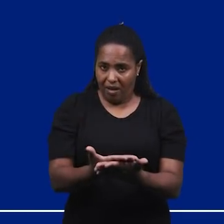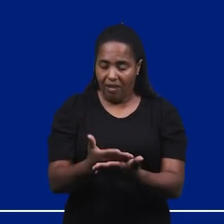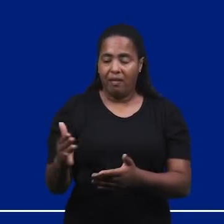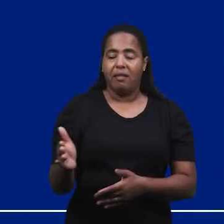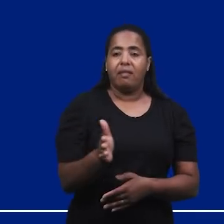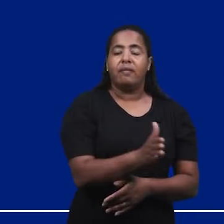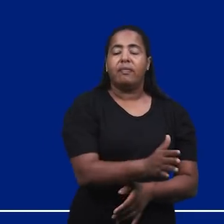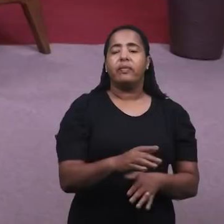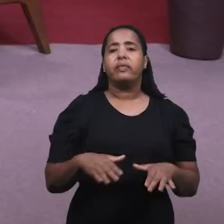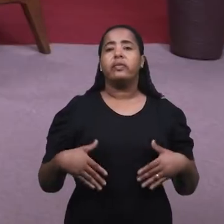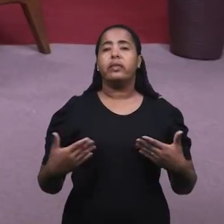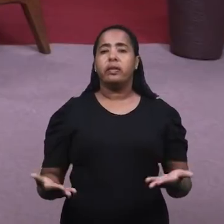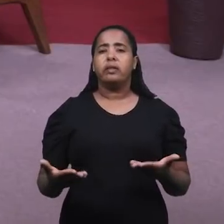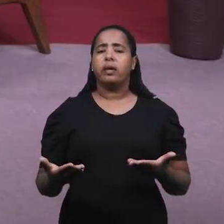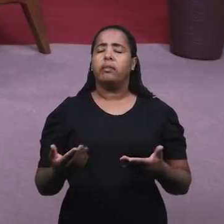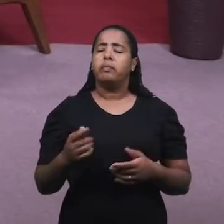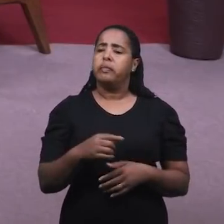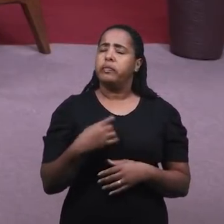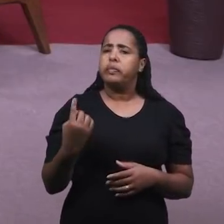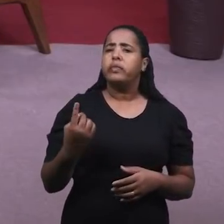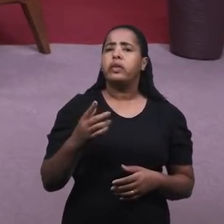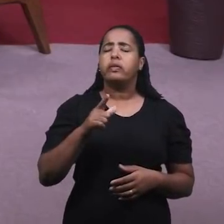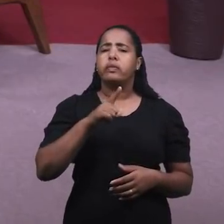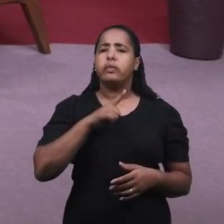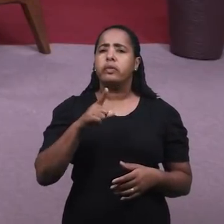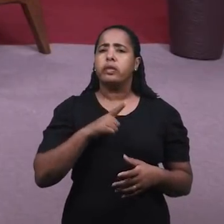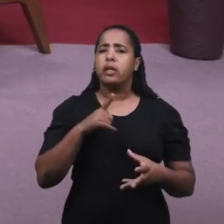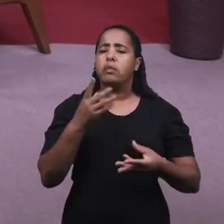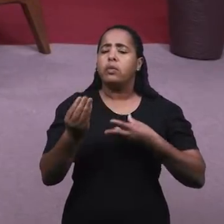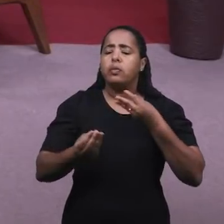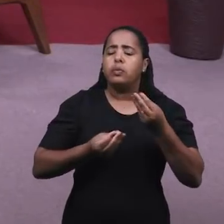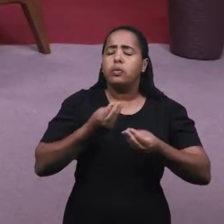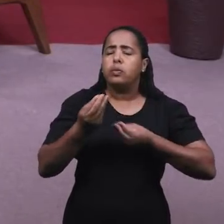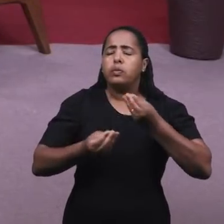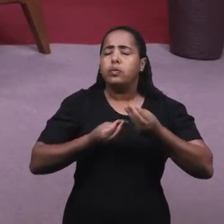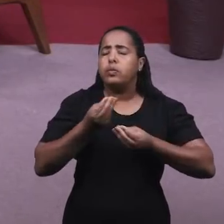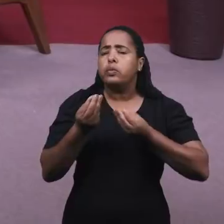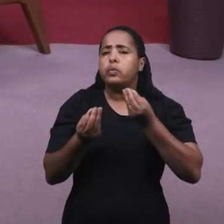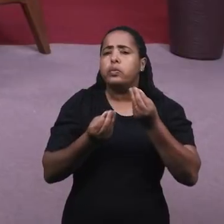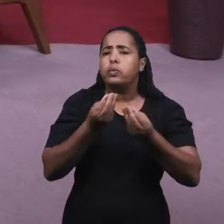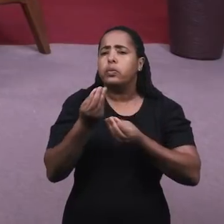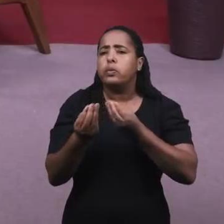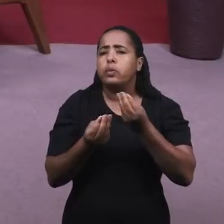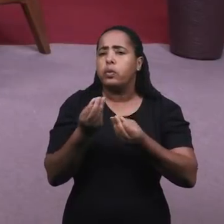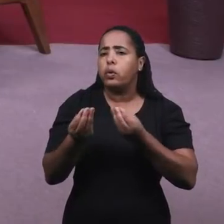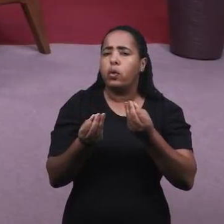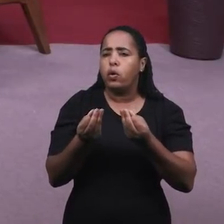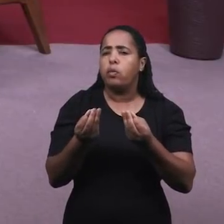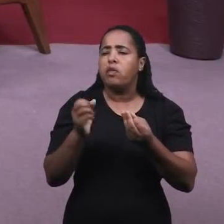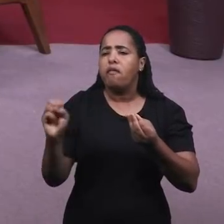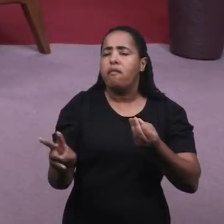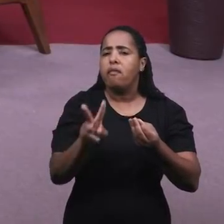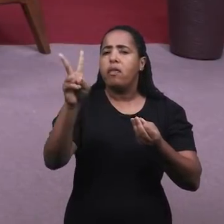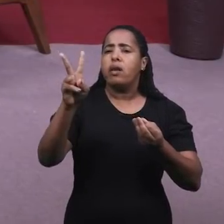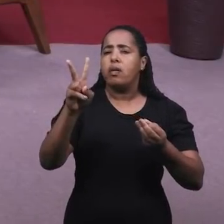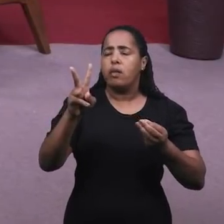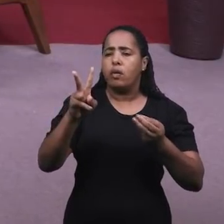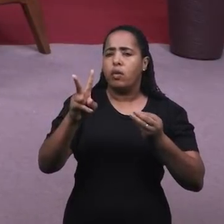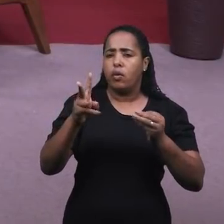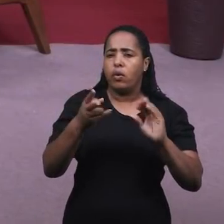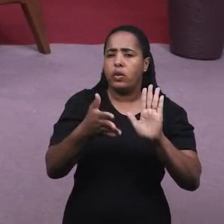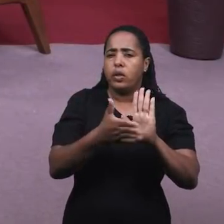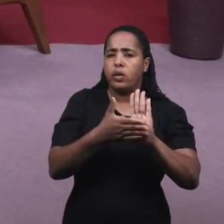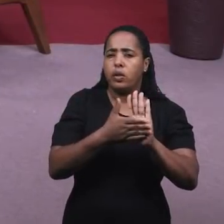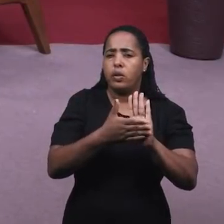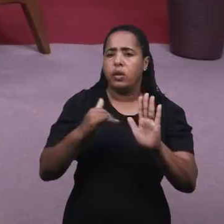aqui uma noção da grandiosidade desse projeto de salvação, né?